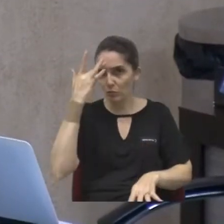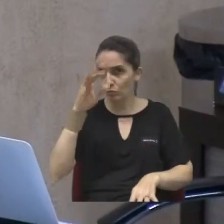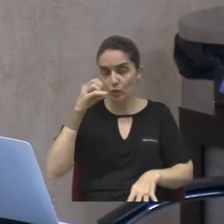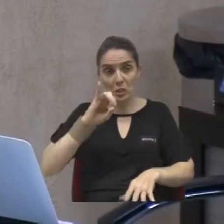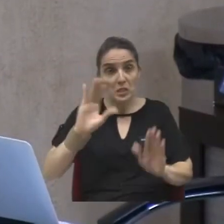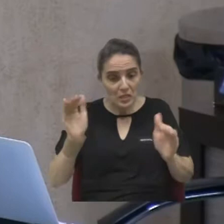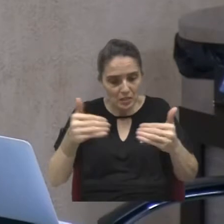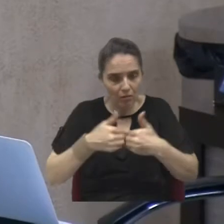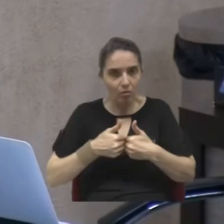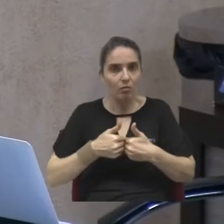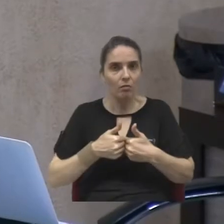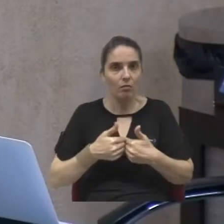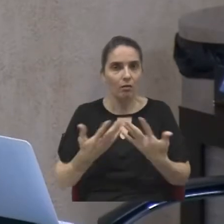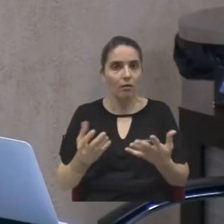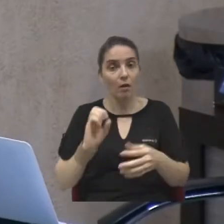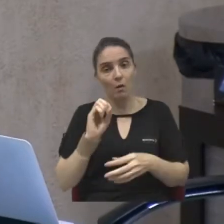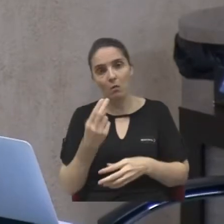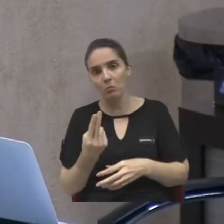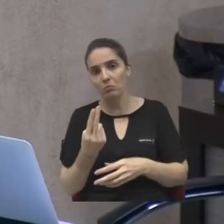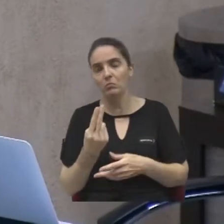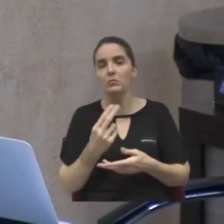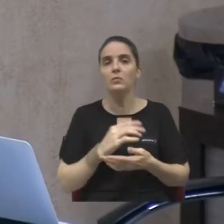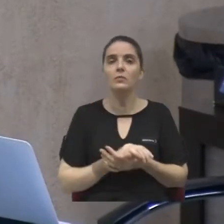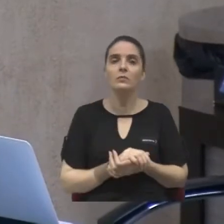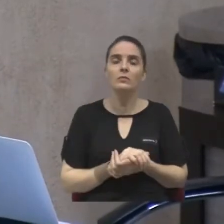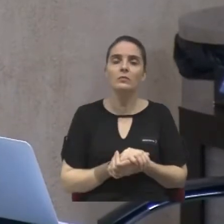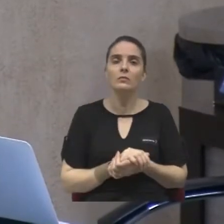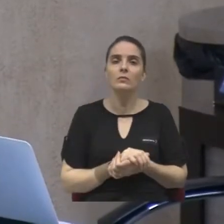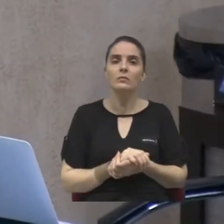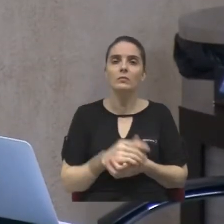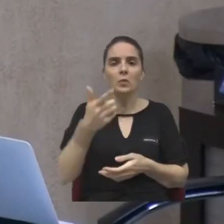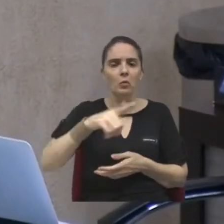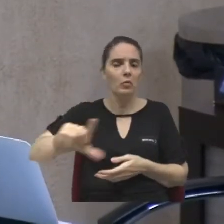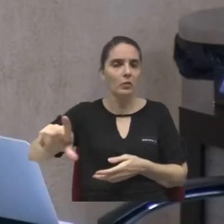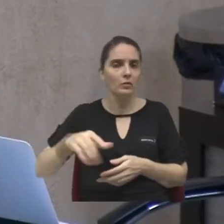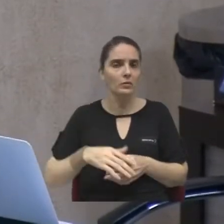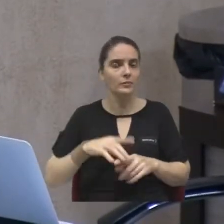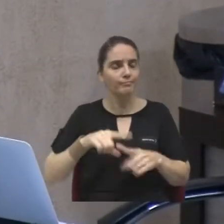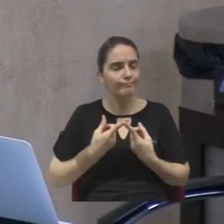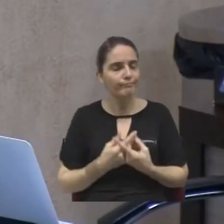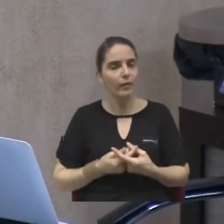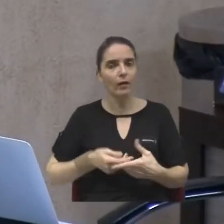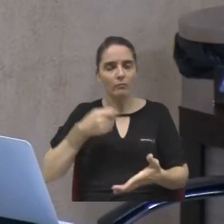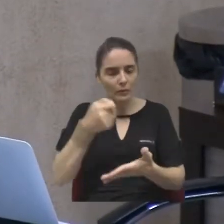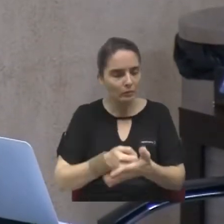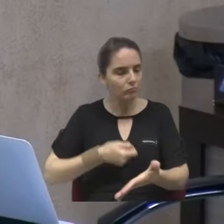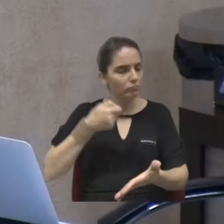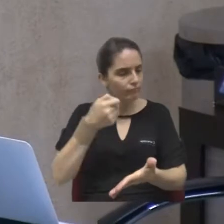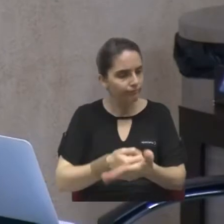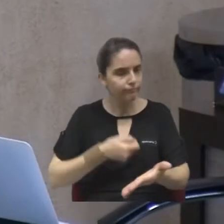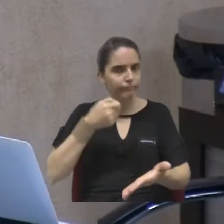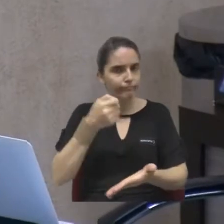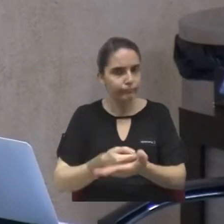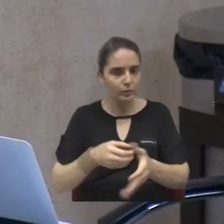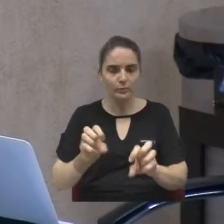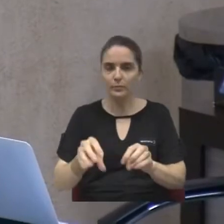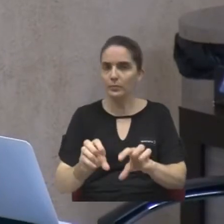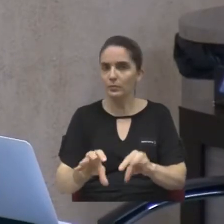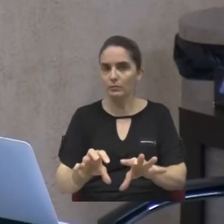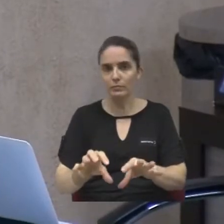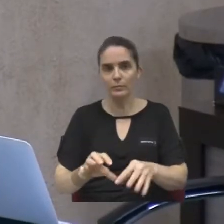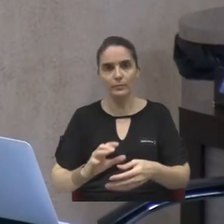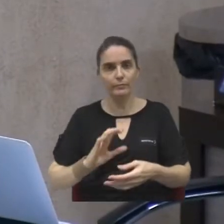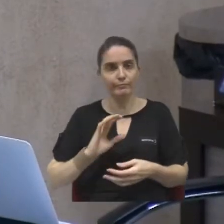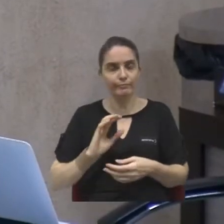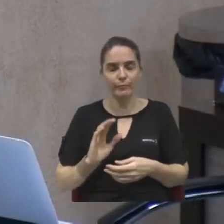TEA, mas estamos patinando na pasta educação, e não é de agora, não é só